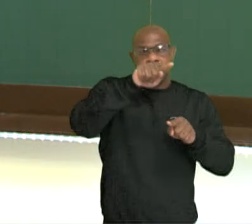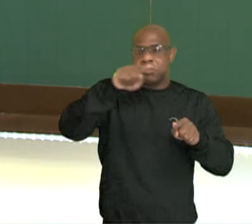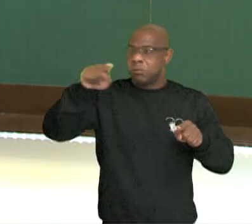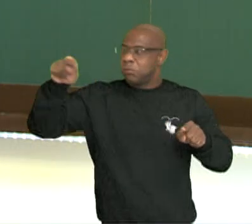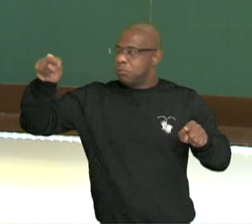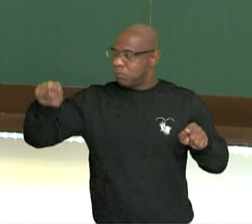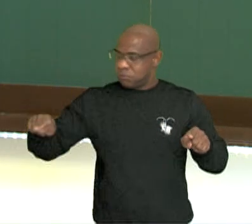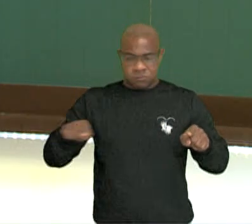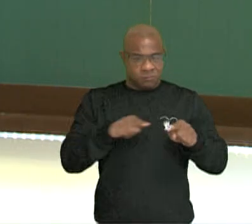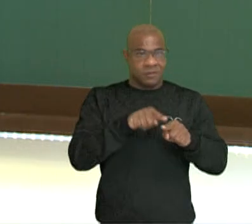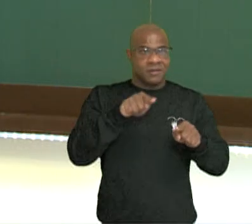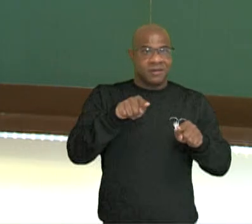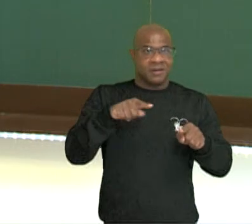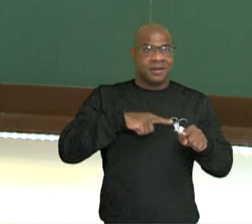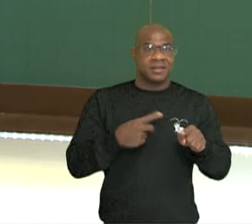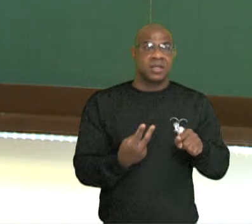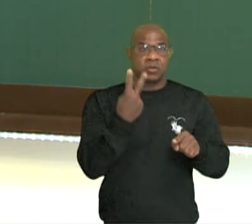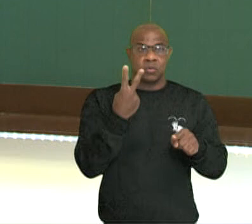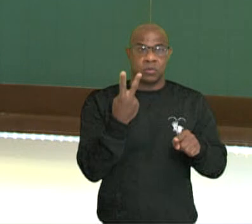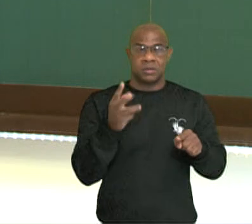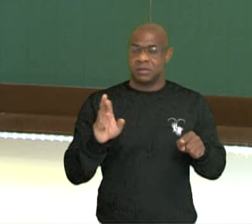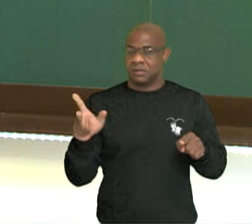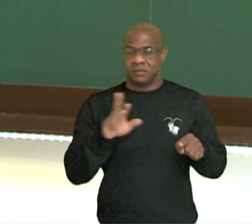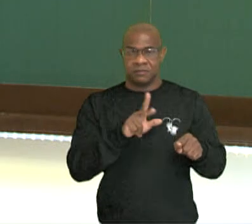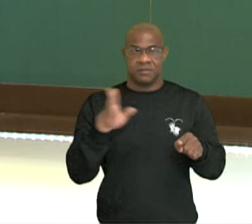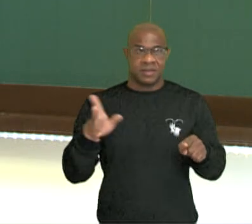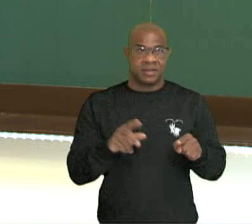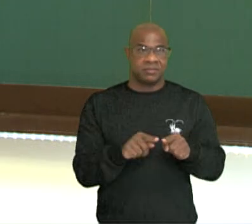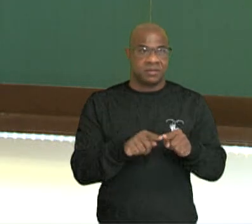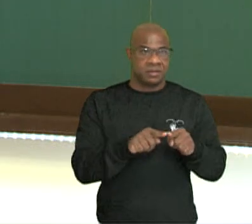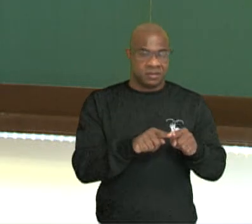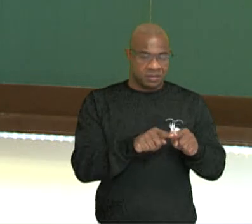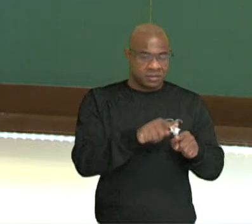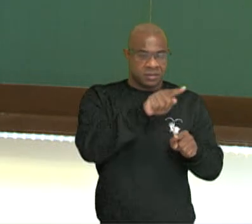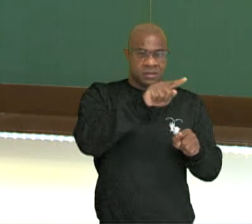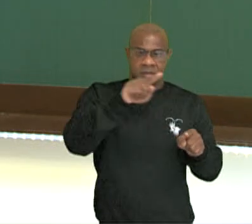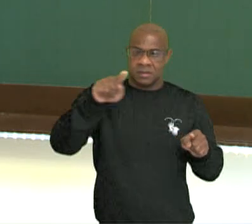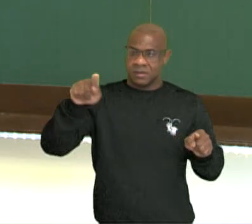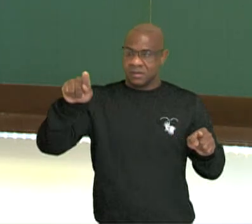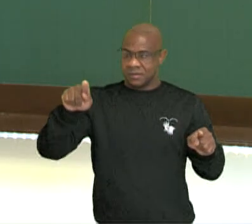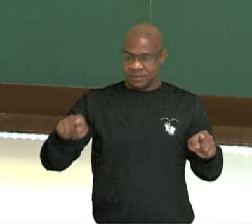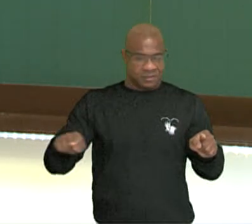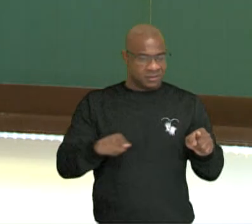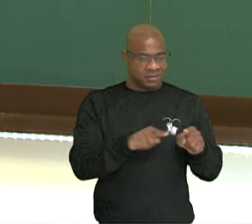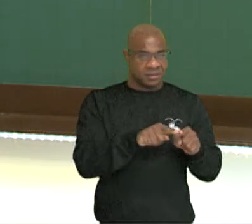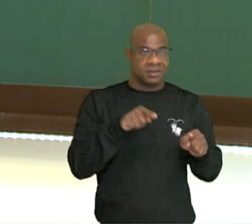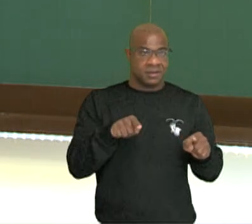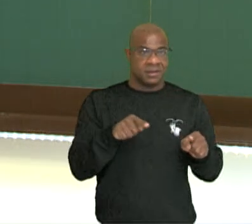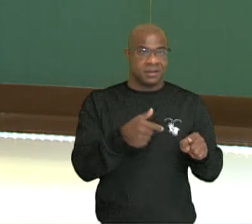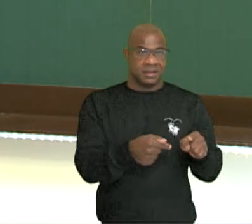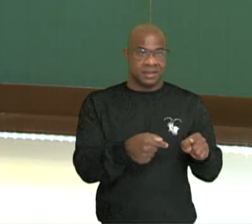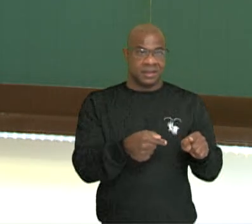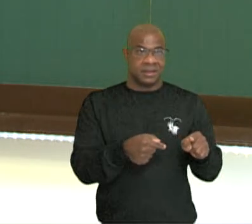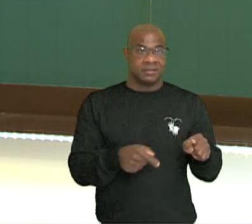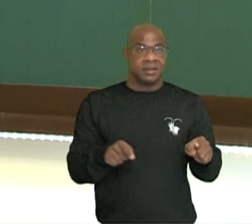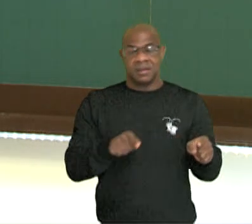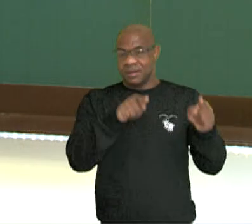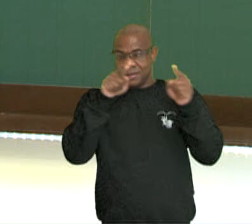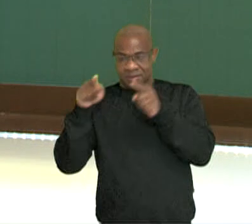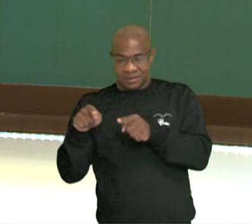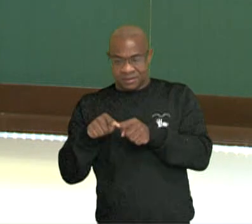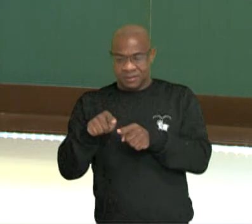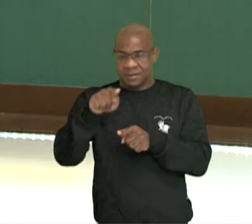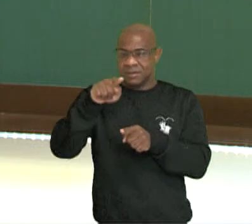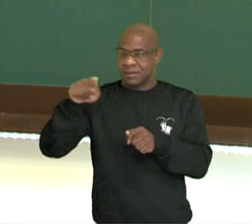diferentes. Um retângulo de base 7 e altura x ao quadrado. E do ladinho,